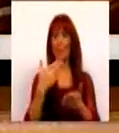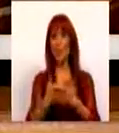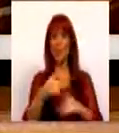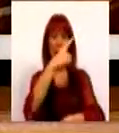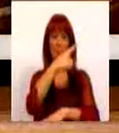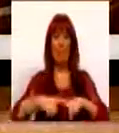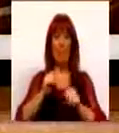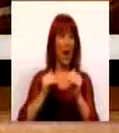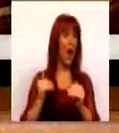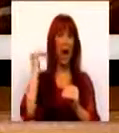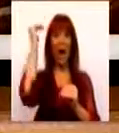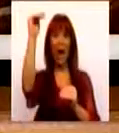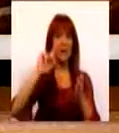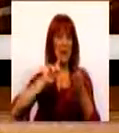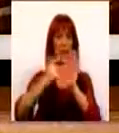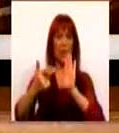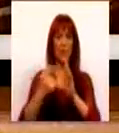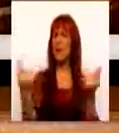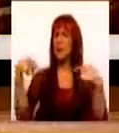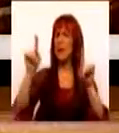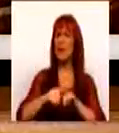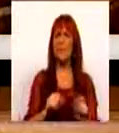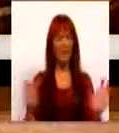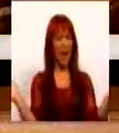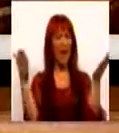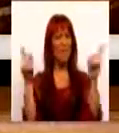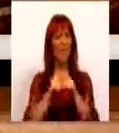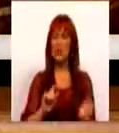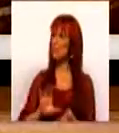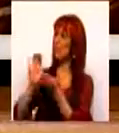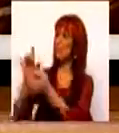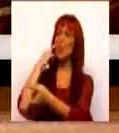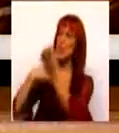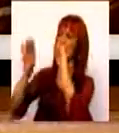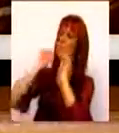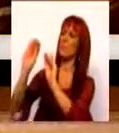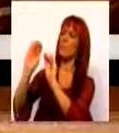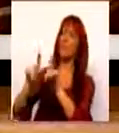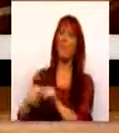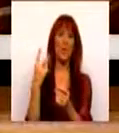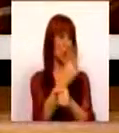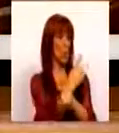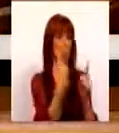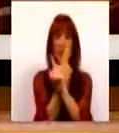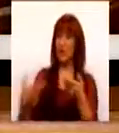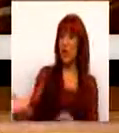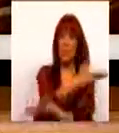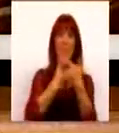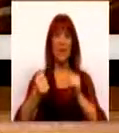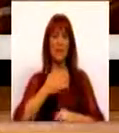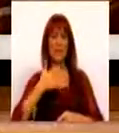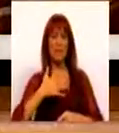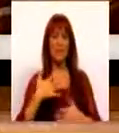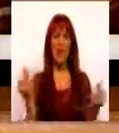média e alta tecnologia, mas também com a dinamização da transferência de conhecimento entre as universidades e as empresas,